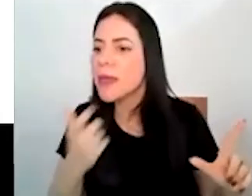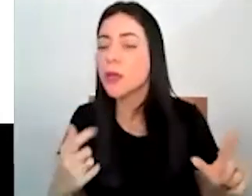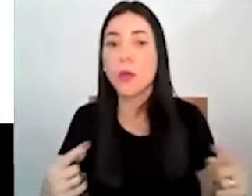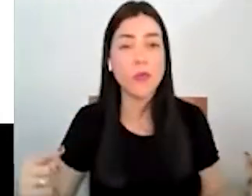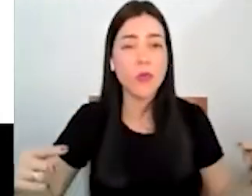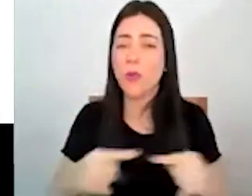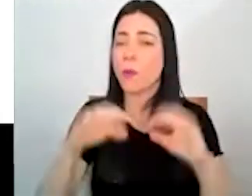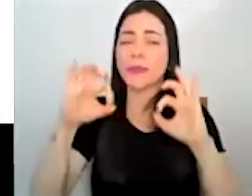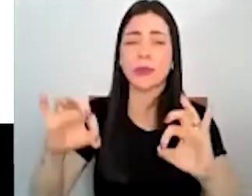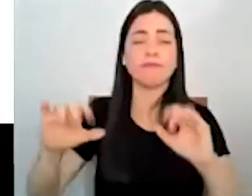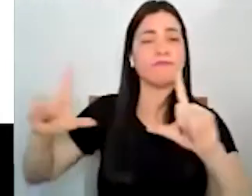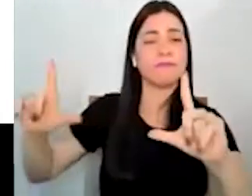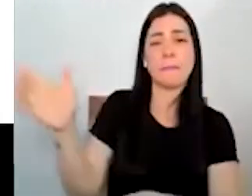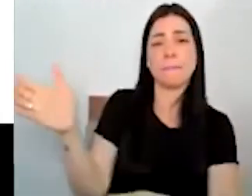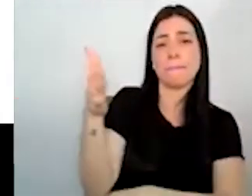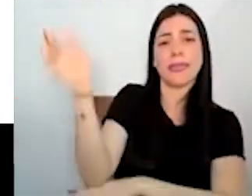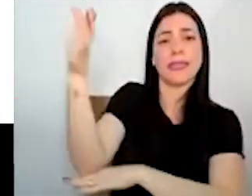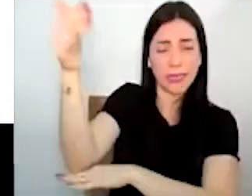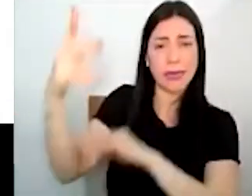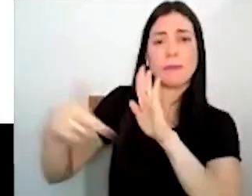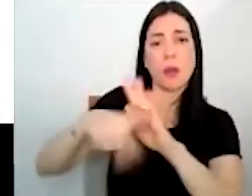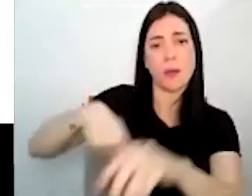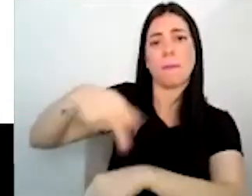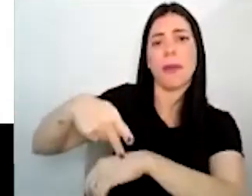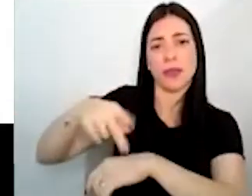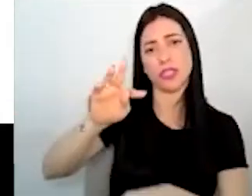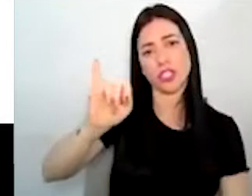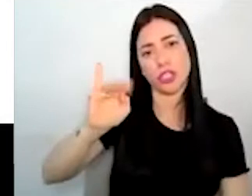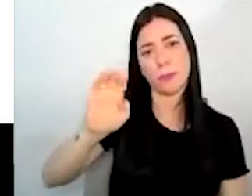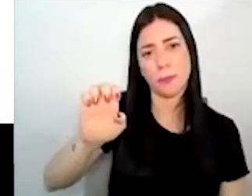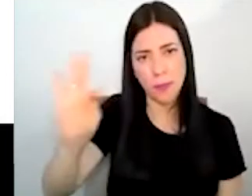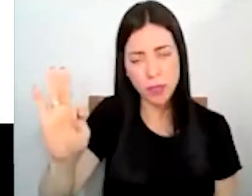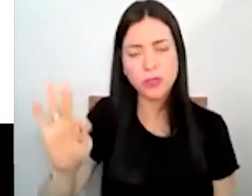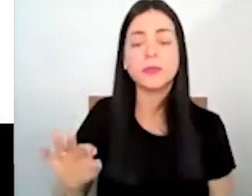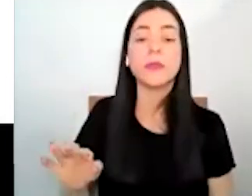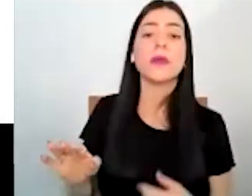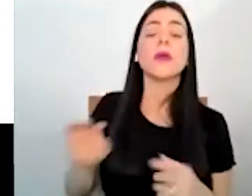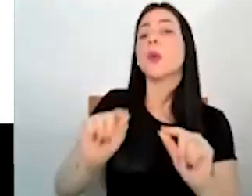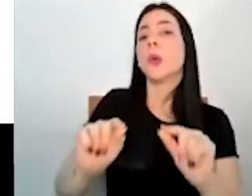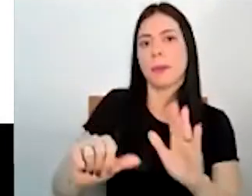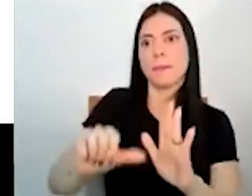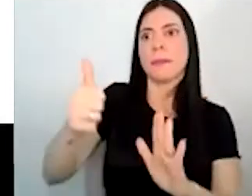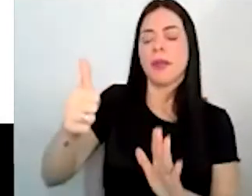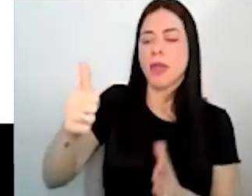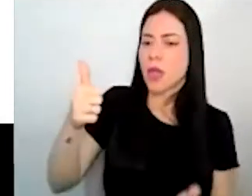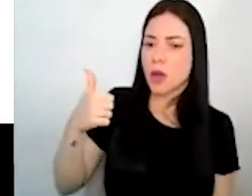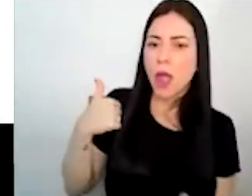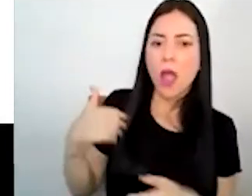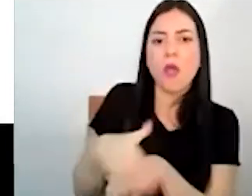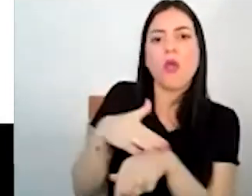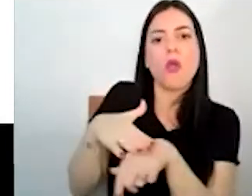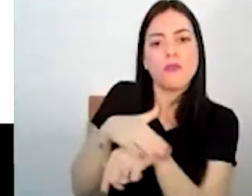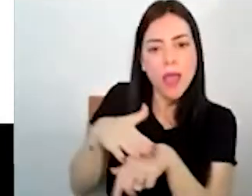começar a pesquisar realmente a fundo o assunto, calhei de ter sorte que essa primeira coisa que me veio, assim, na primeira conversa, fazia